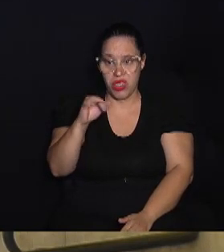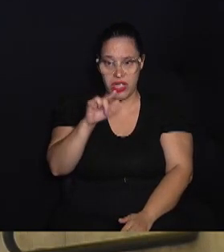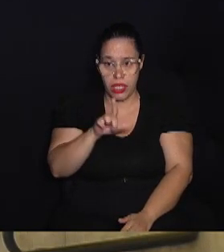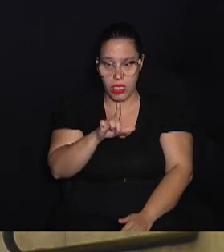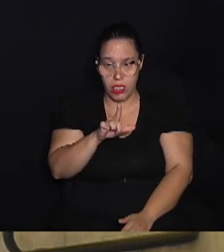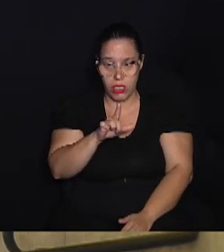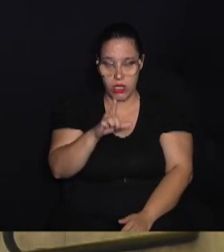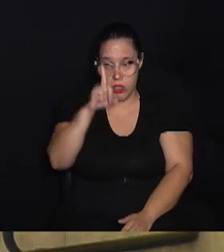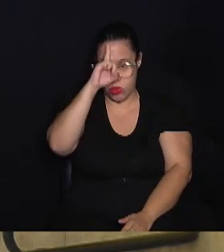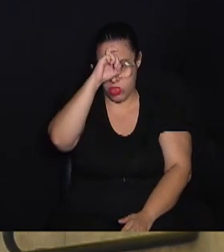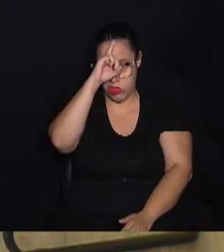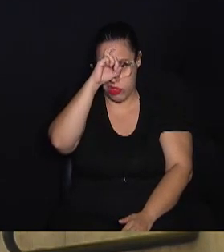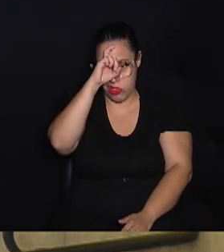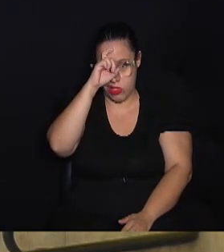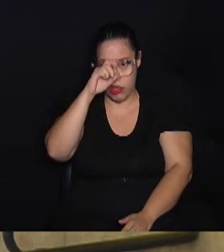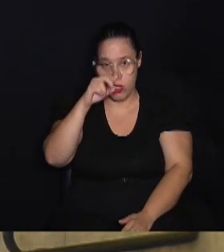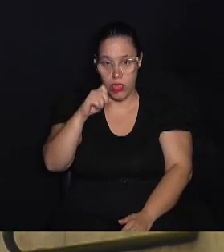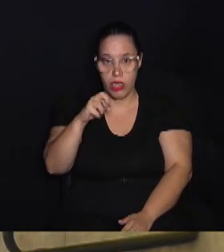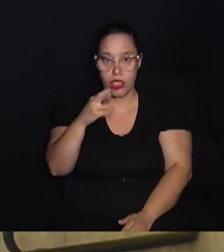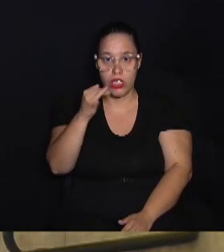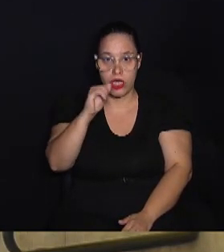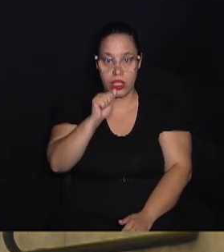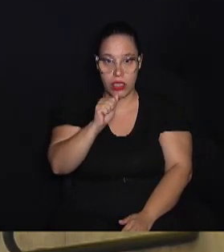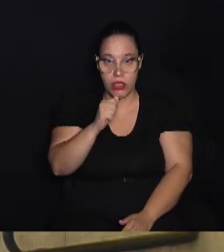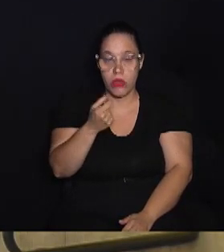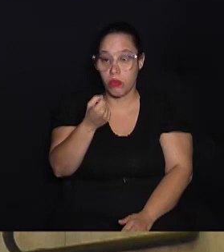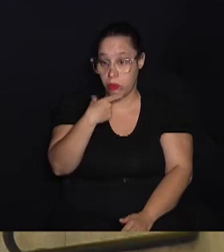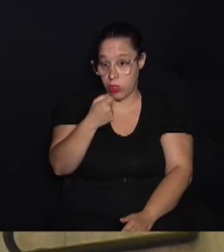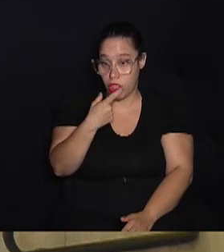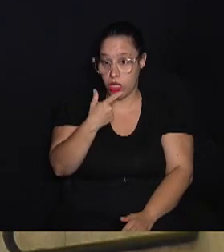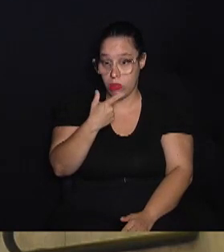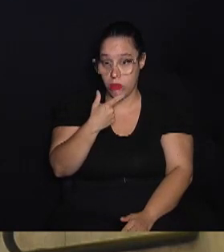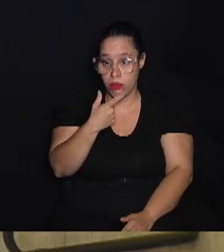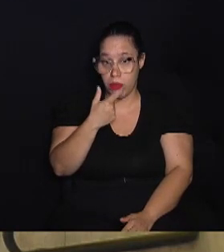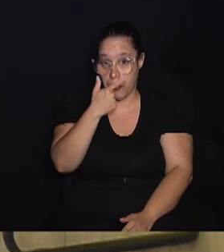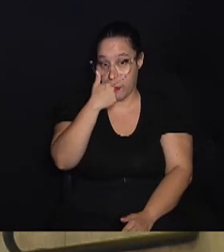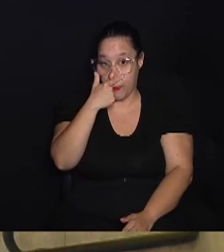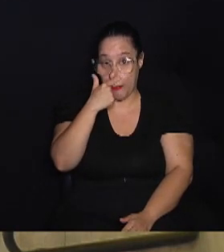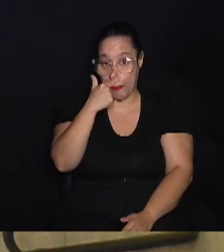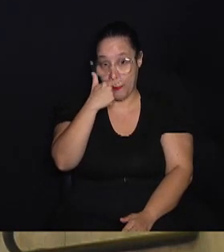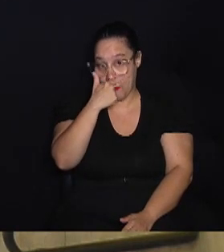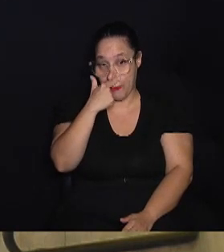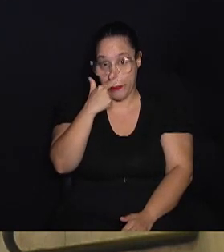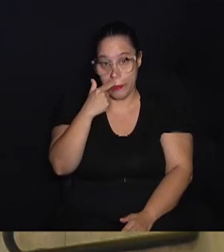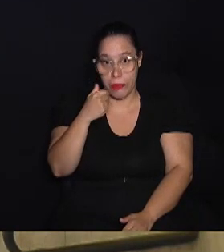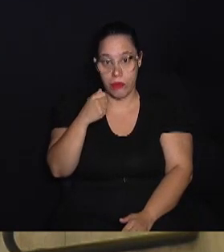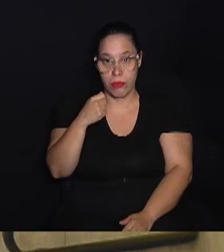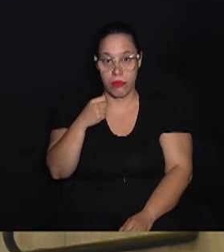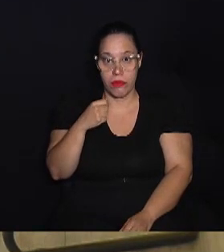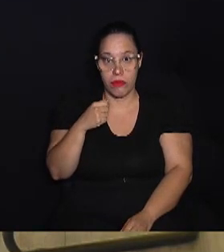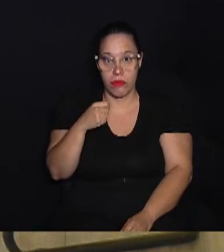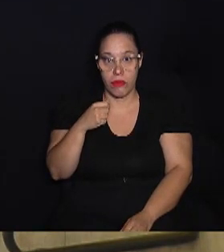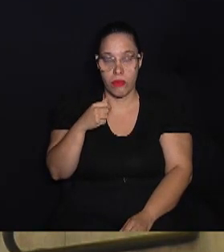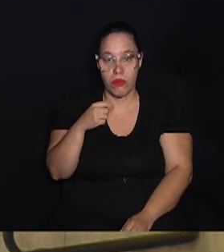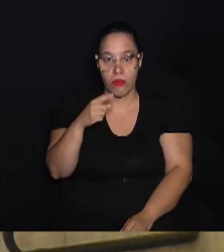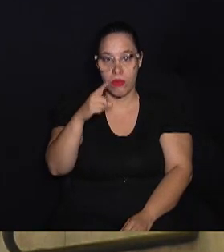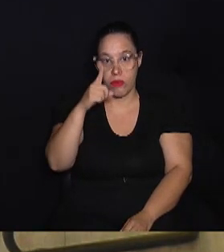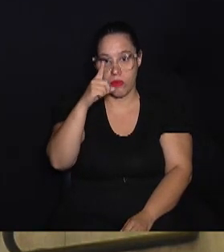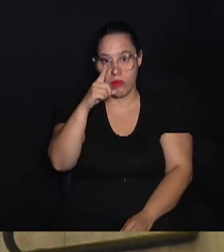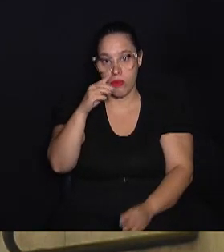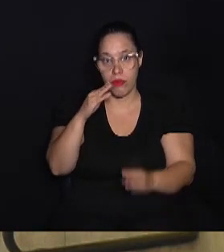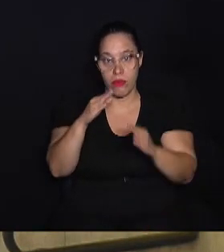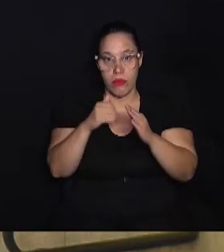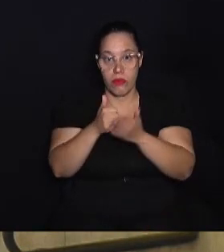e hospitalares também, tintas, solventes, medicamentos, que a gente tem, inclusive, você pode levar na farmácia, muitas delas